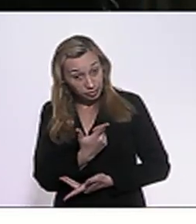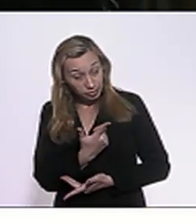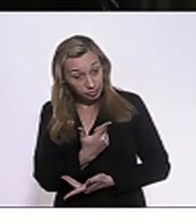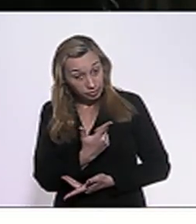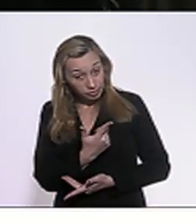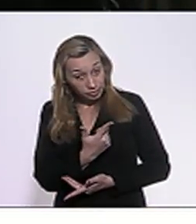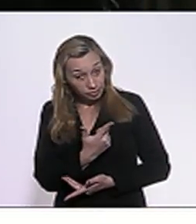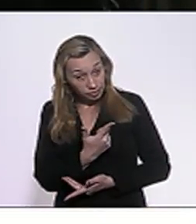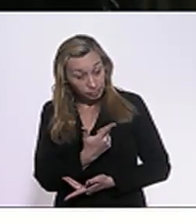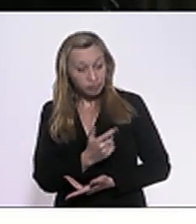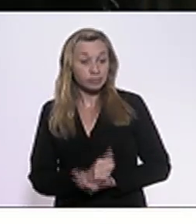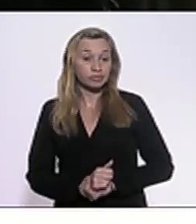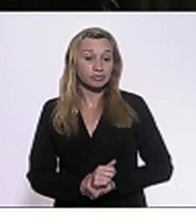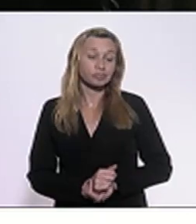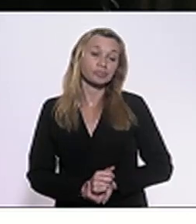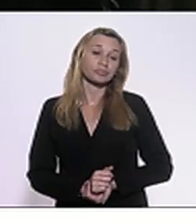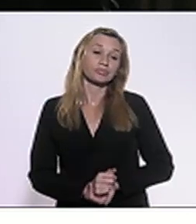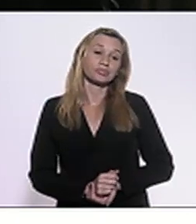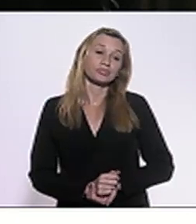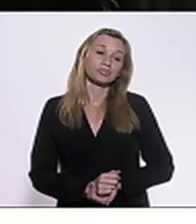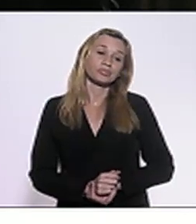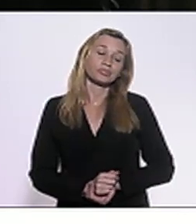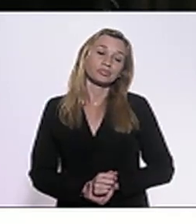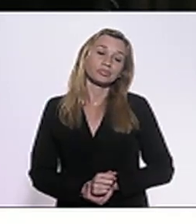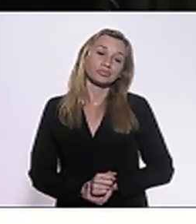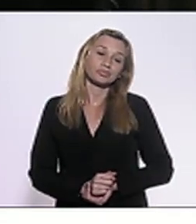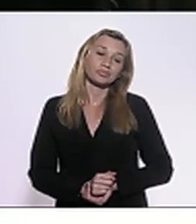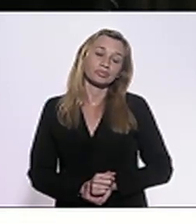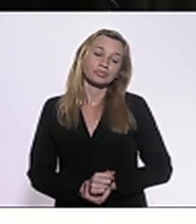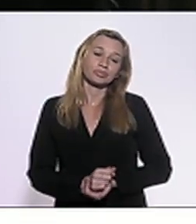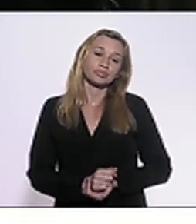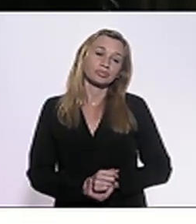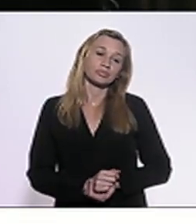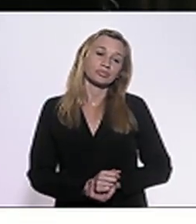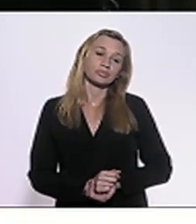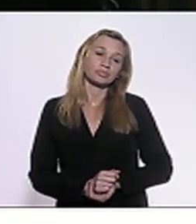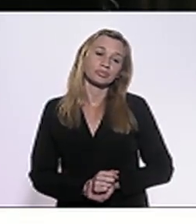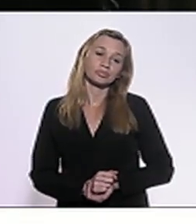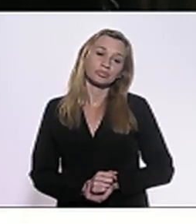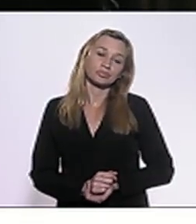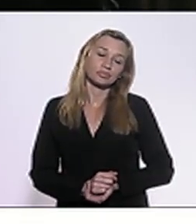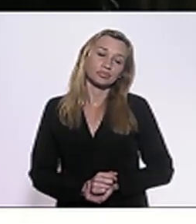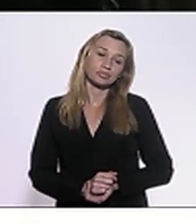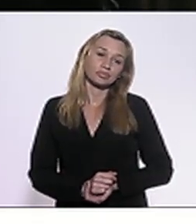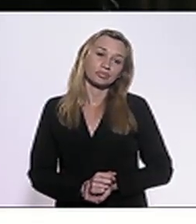àquele gatilho, né, que eu confesso aqui